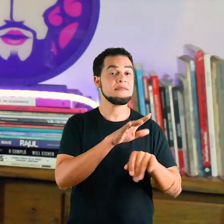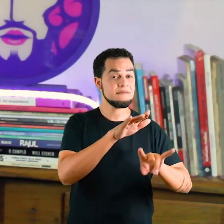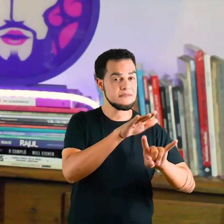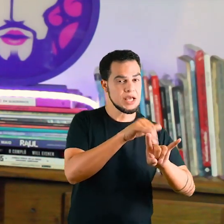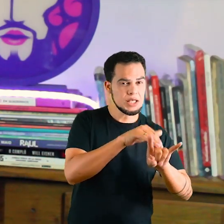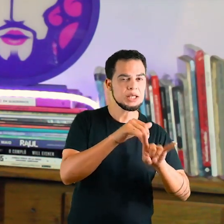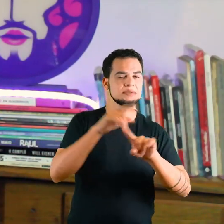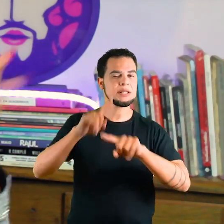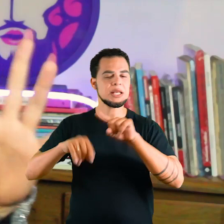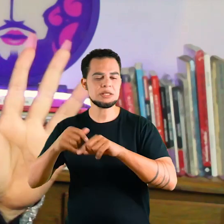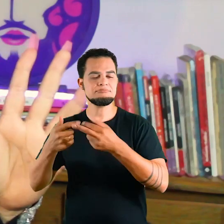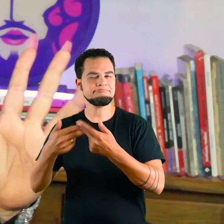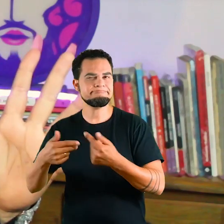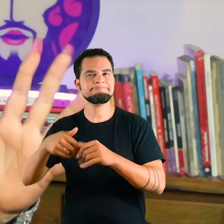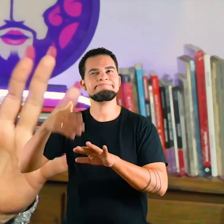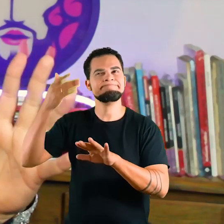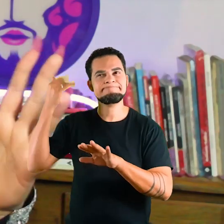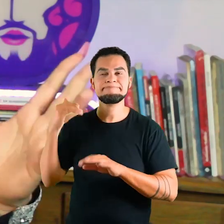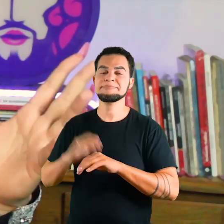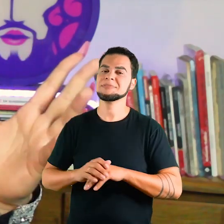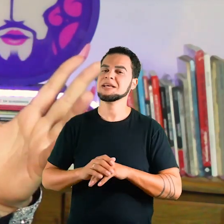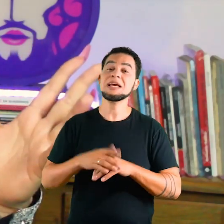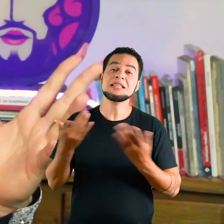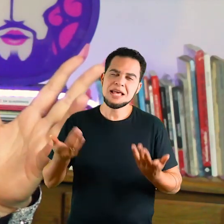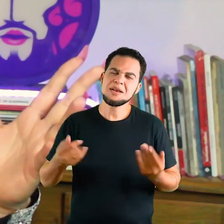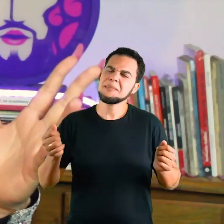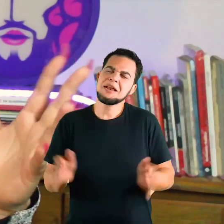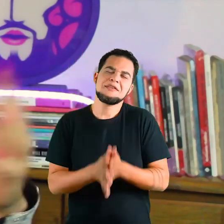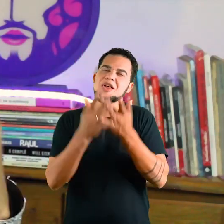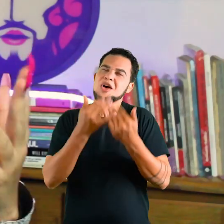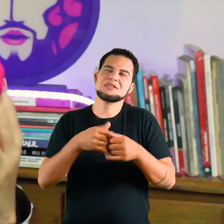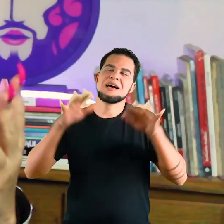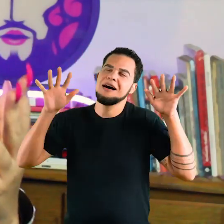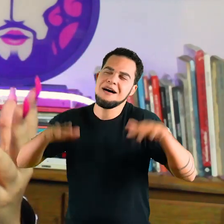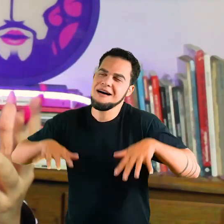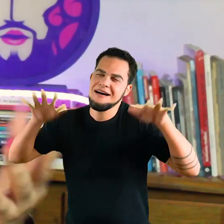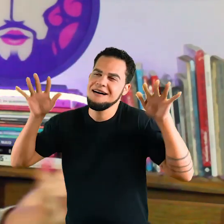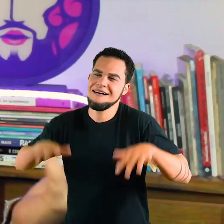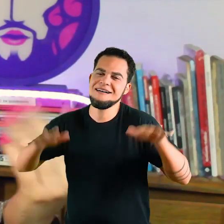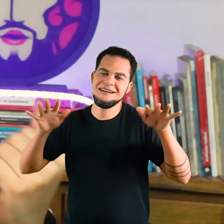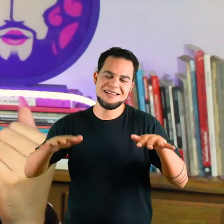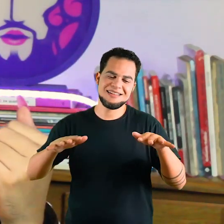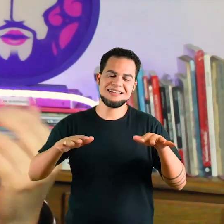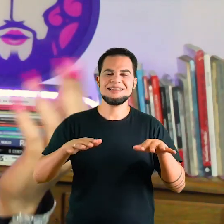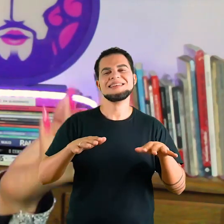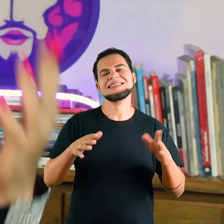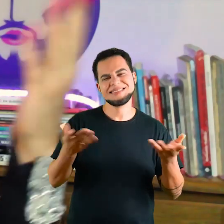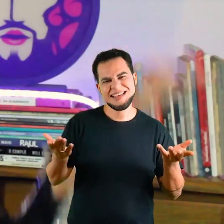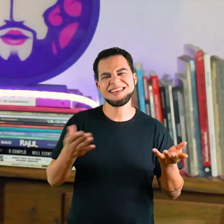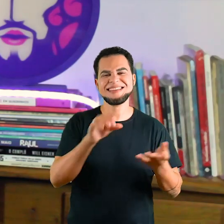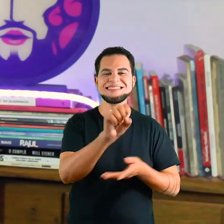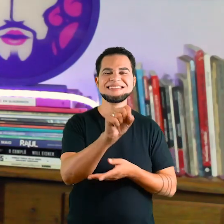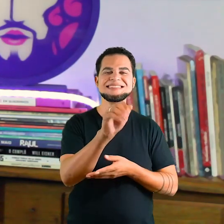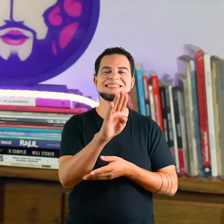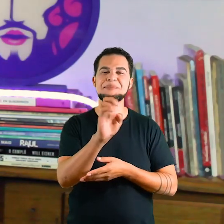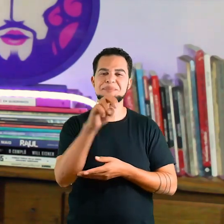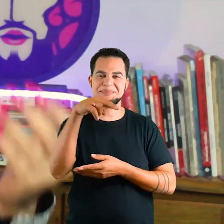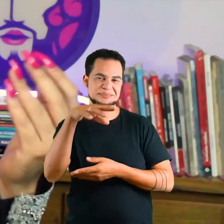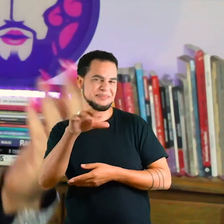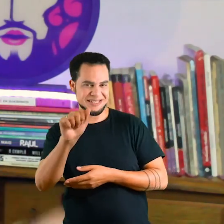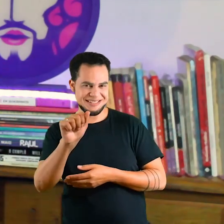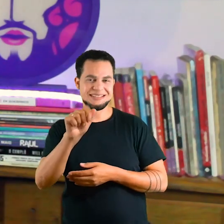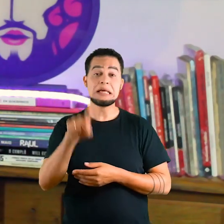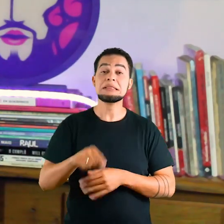materialismo histórico dialético. Tem a nossa maravilhosa deusa, rainha, brincadeira, a gente é iconoclasta, né? Mas tem a Sabrina